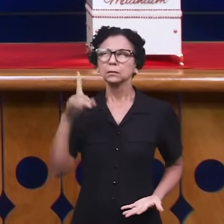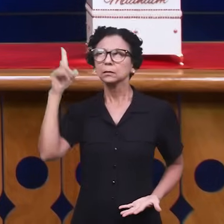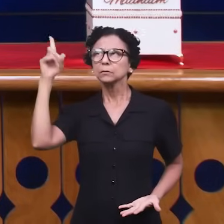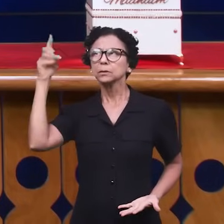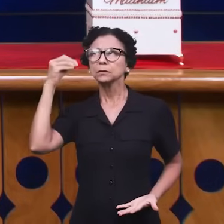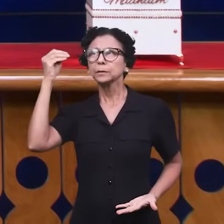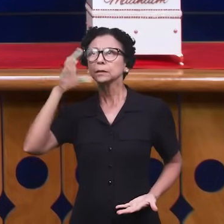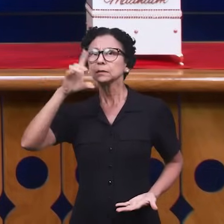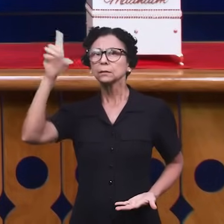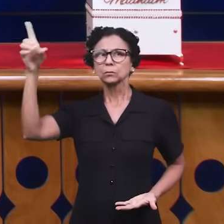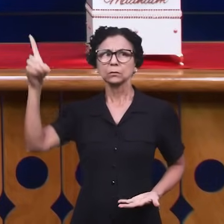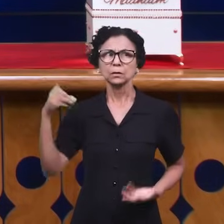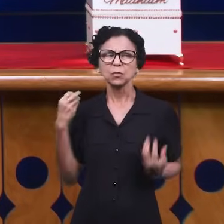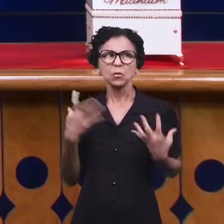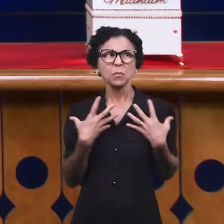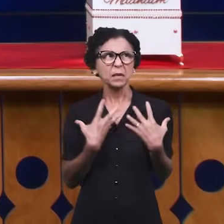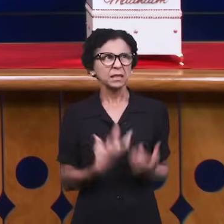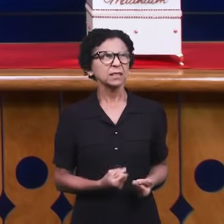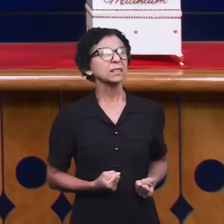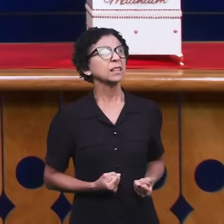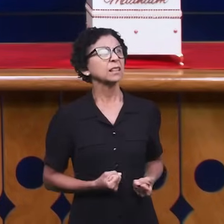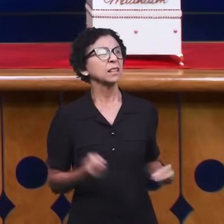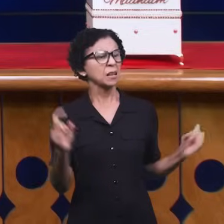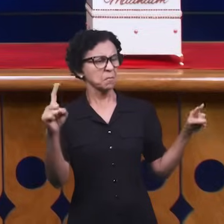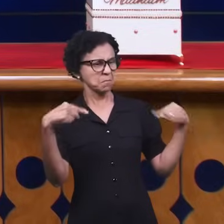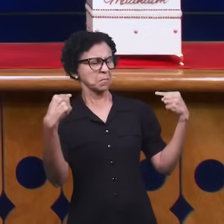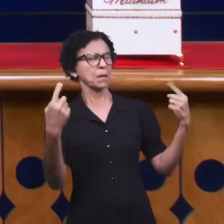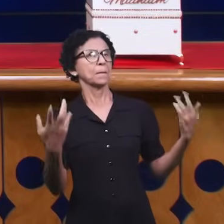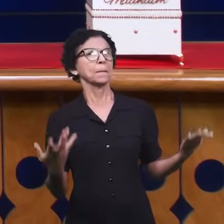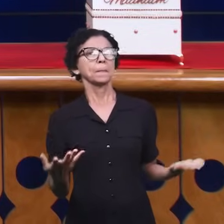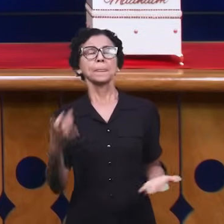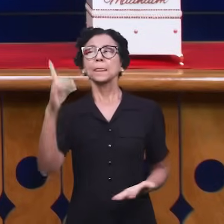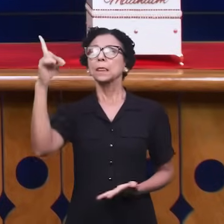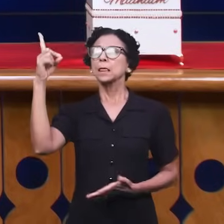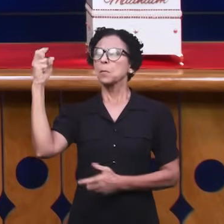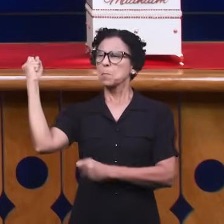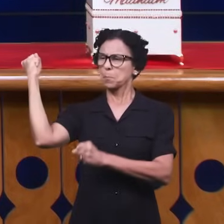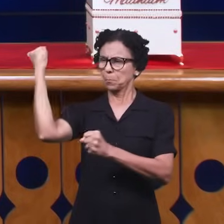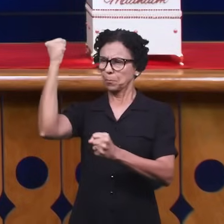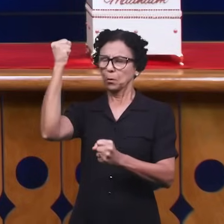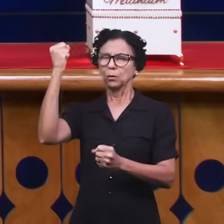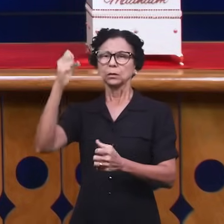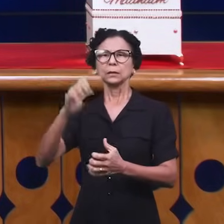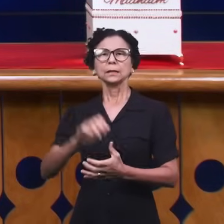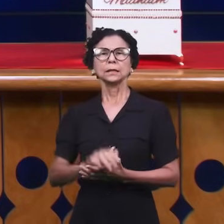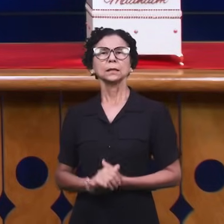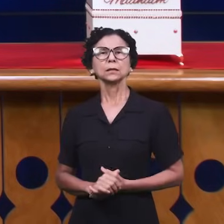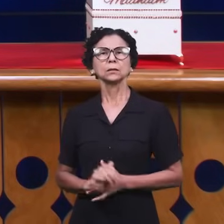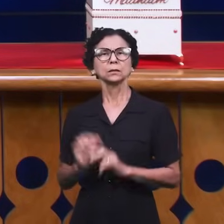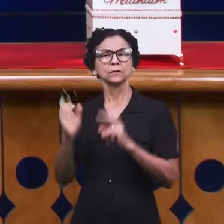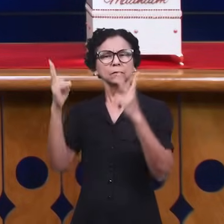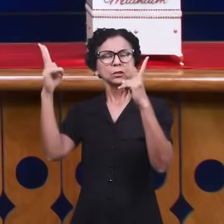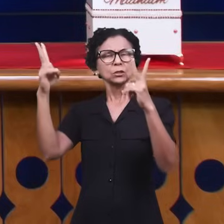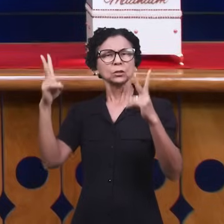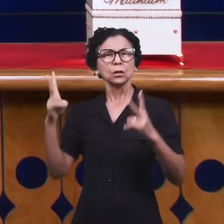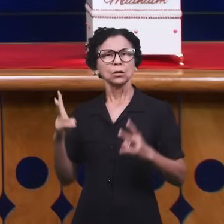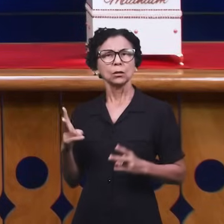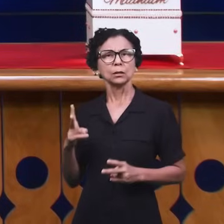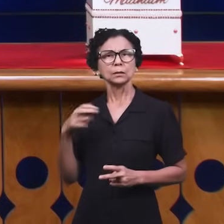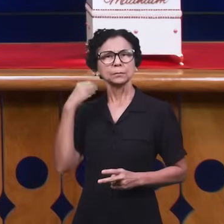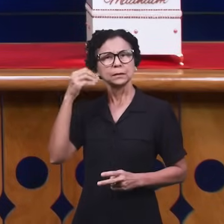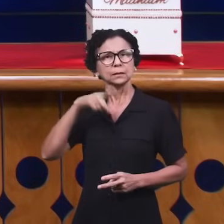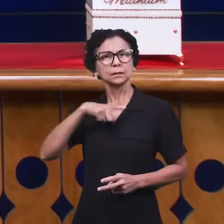afronta daquela. Como que um Deus tão poderoso, um Deus que dava vitória a ele, um Deus que ele tinha